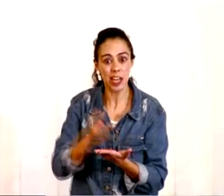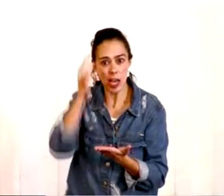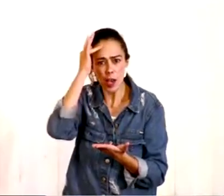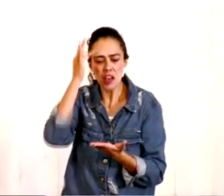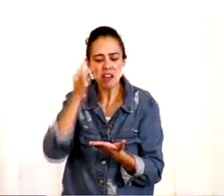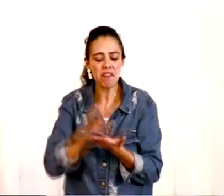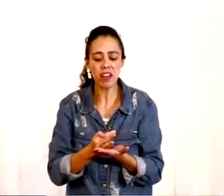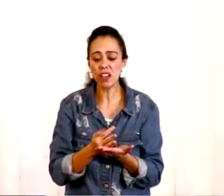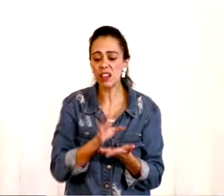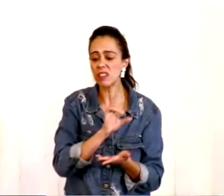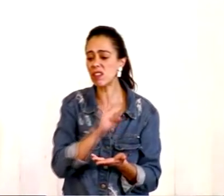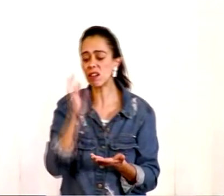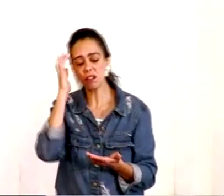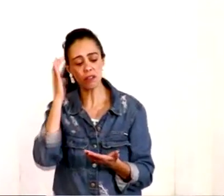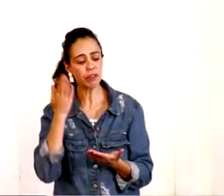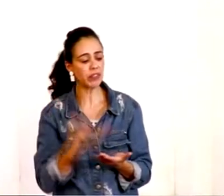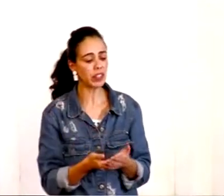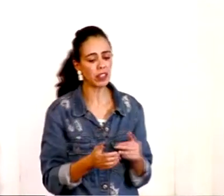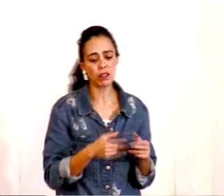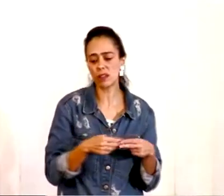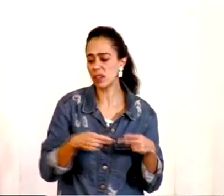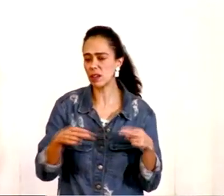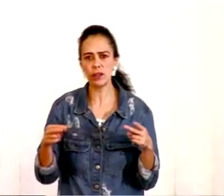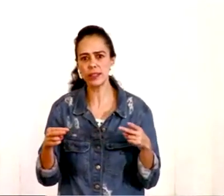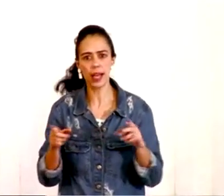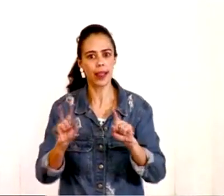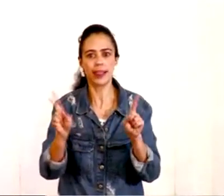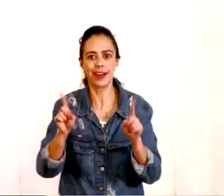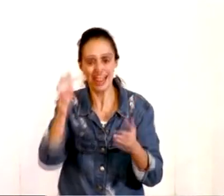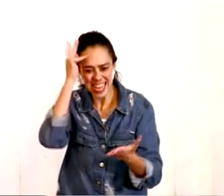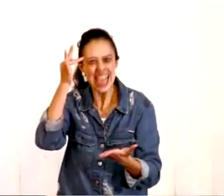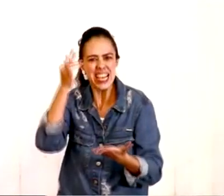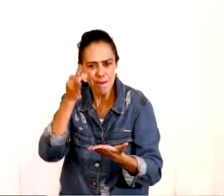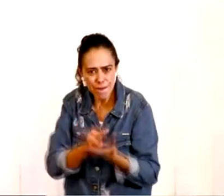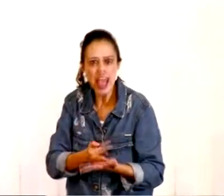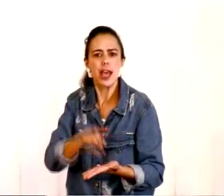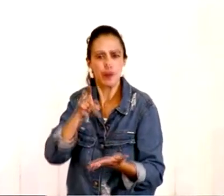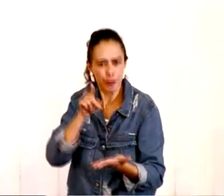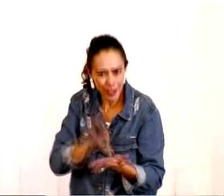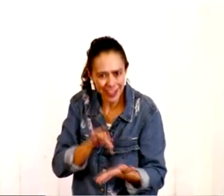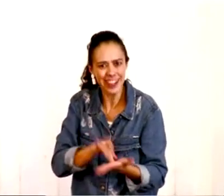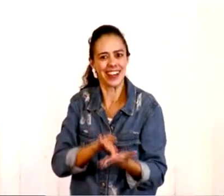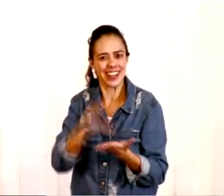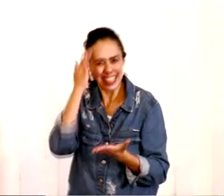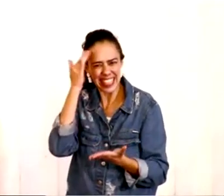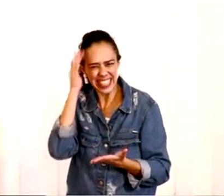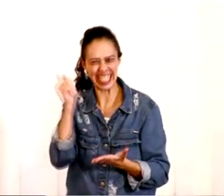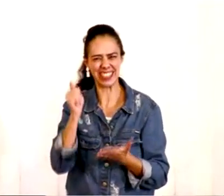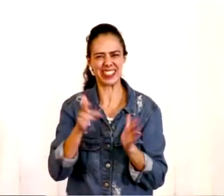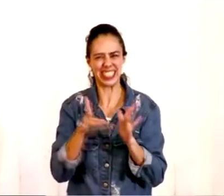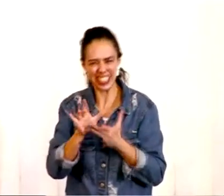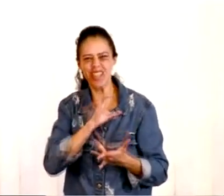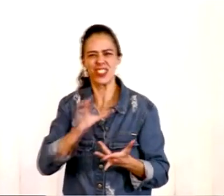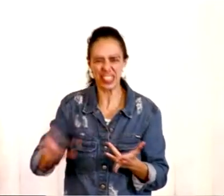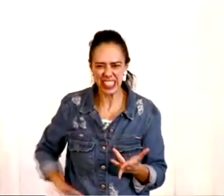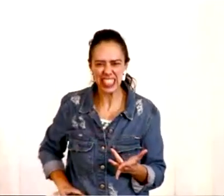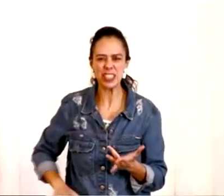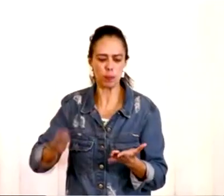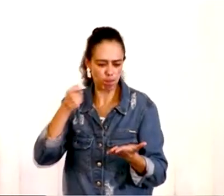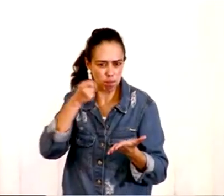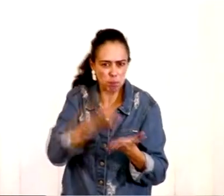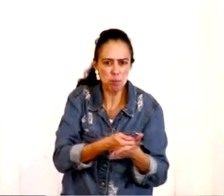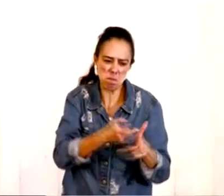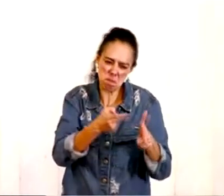olhar firmemente para aquele que consumou a obra da redenção em nós. Hebreu vai dizer para nós que nós